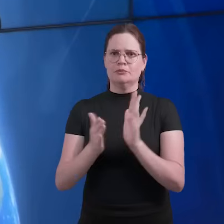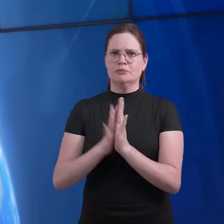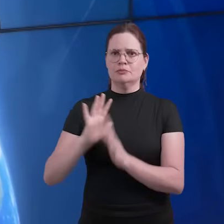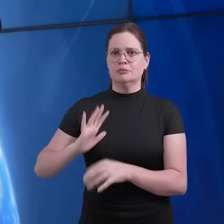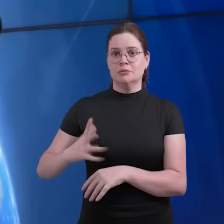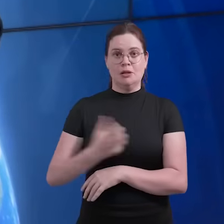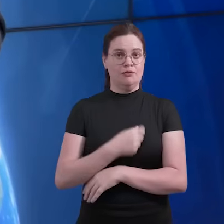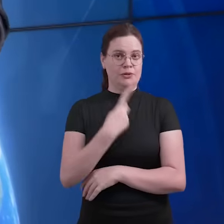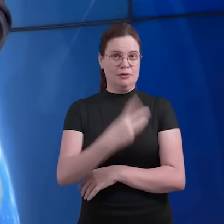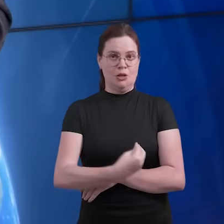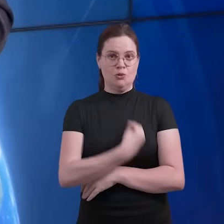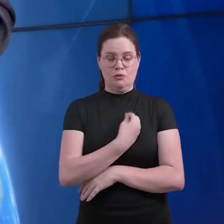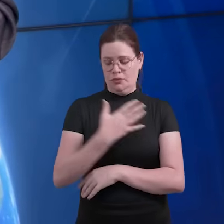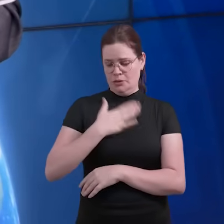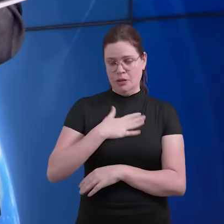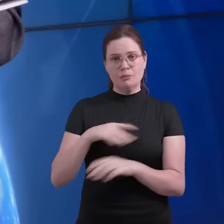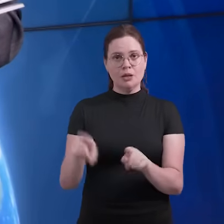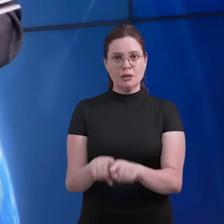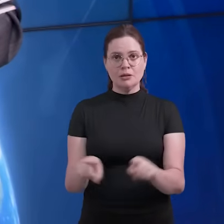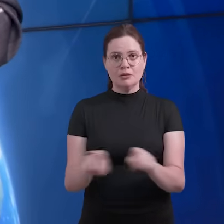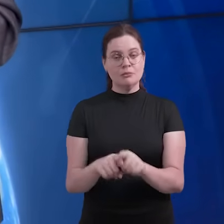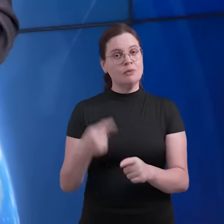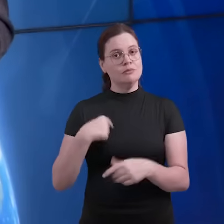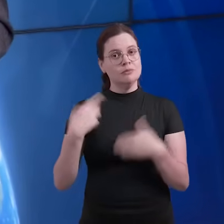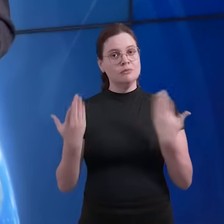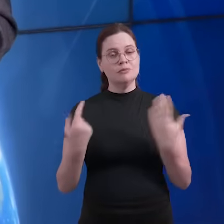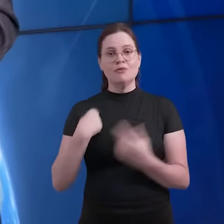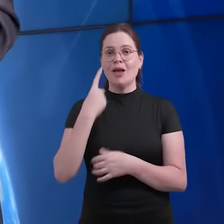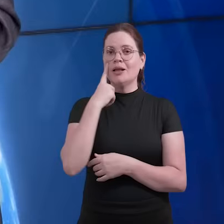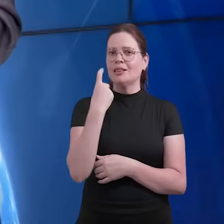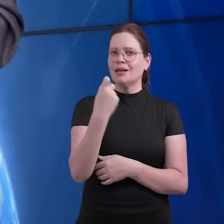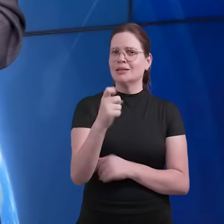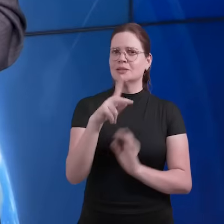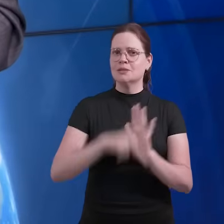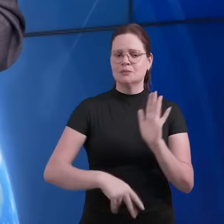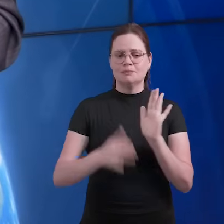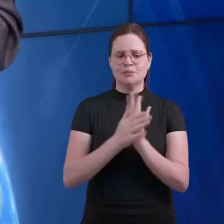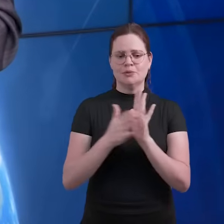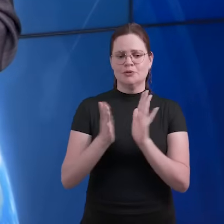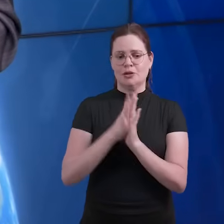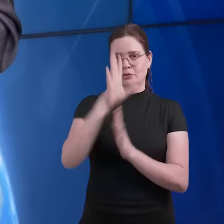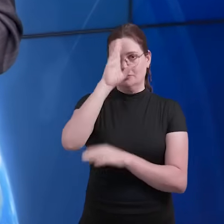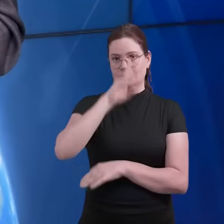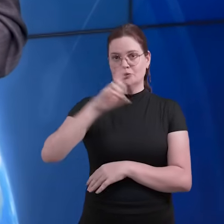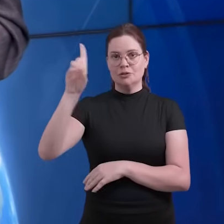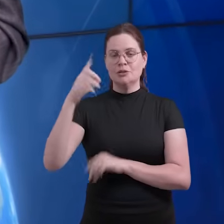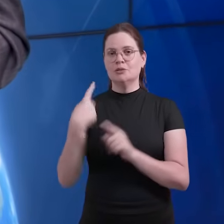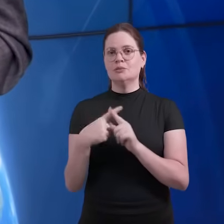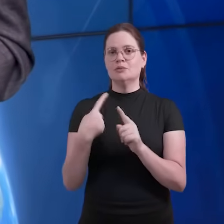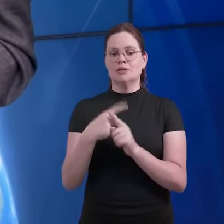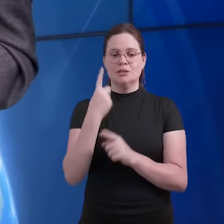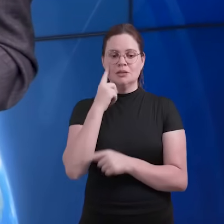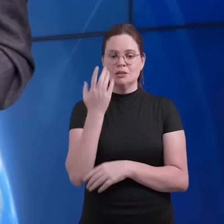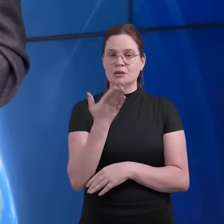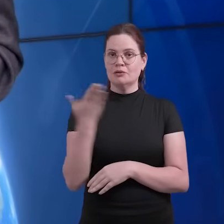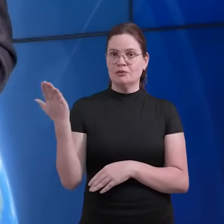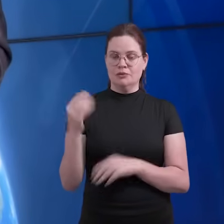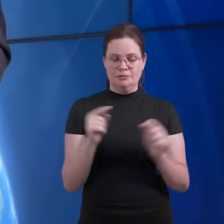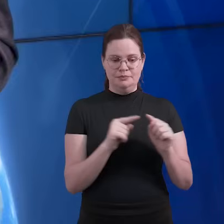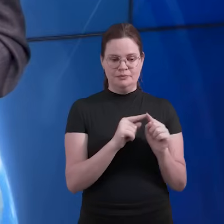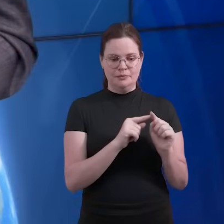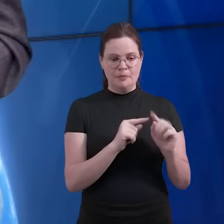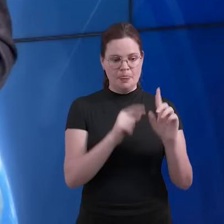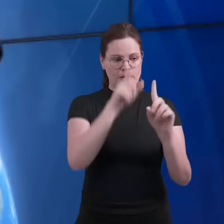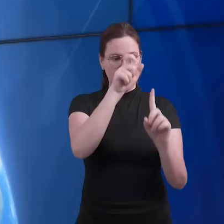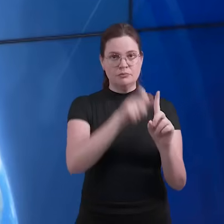pronto para a sua vida e para a minha vida também. Então veja como é interessante esse projeto aqui da parte de Deus, porque ele consiste nessa parte